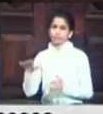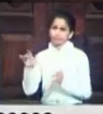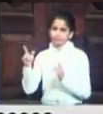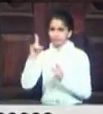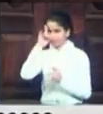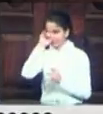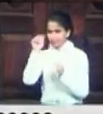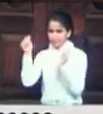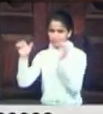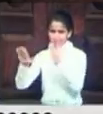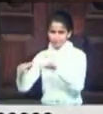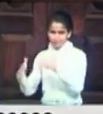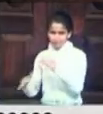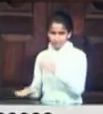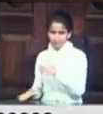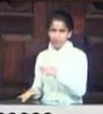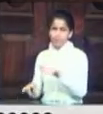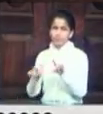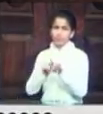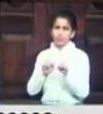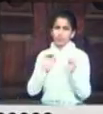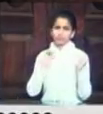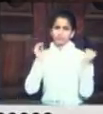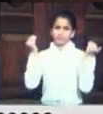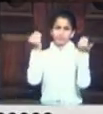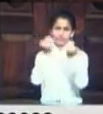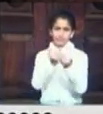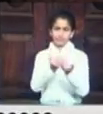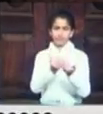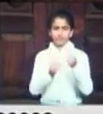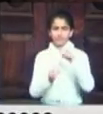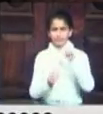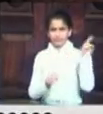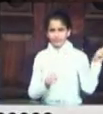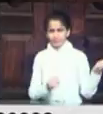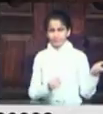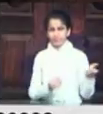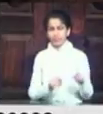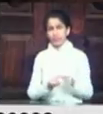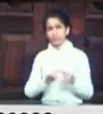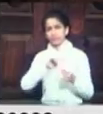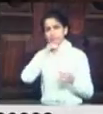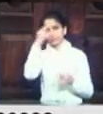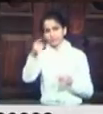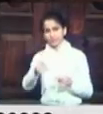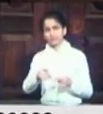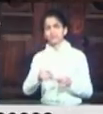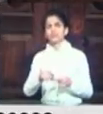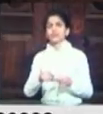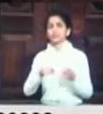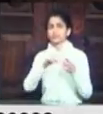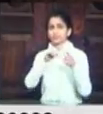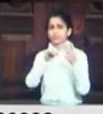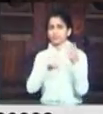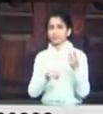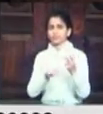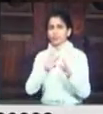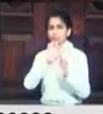precarizado, e o IASERJ Maracanã. Mas IASERJ Penha, IASERJ Madureira, IASERJ Gávea,